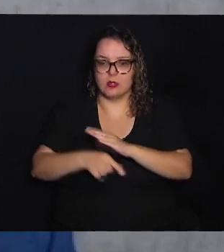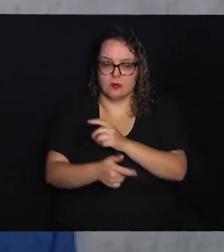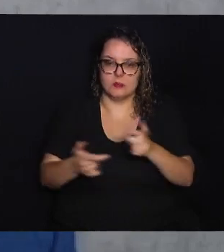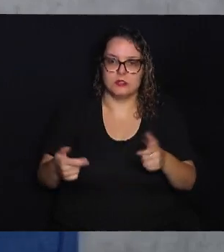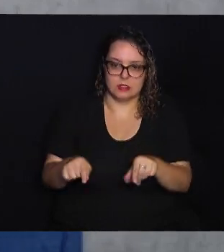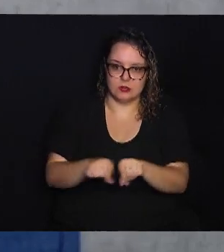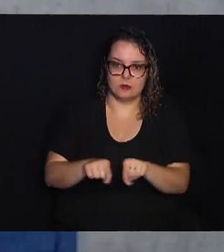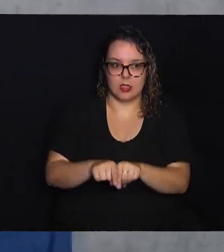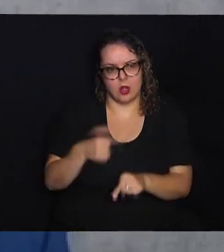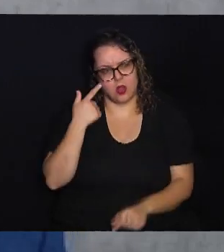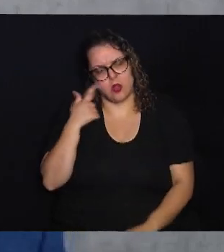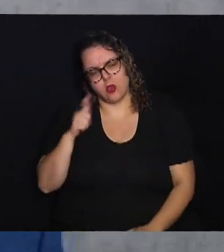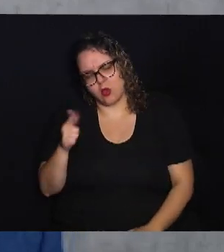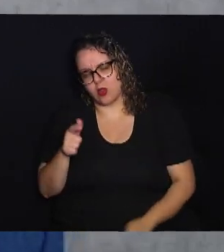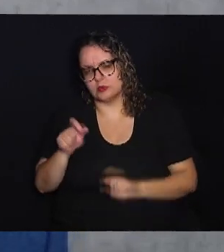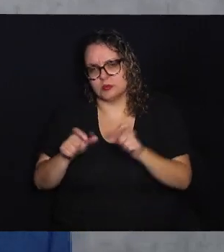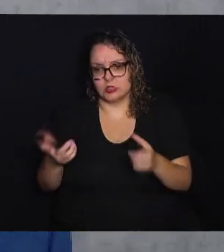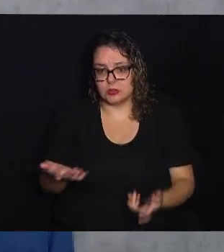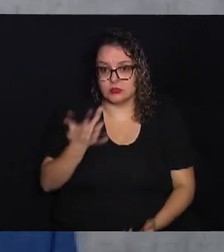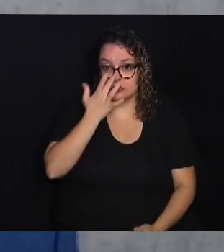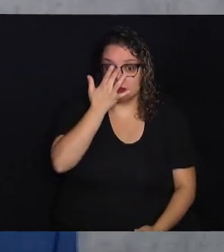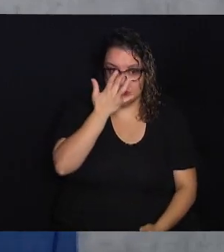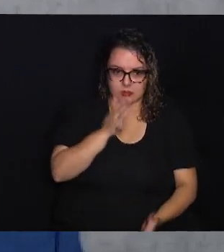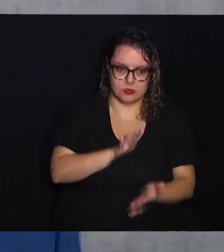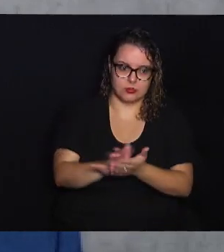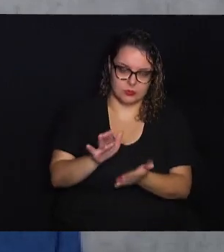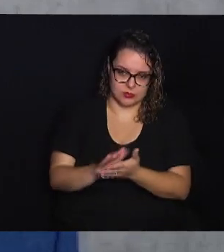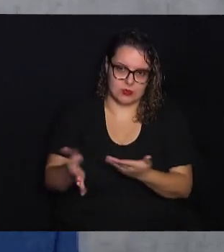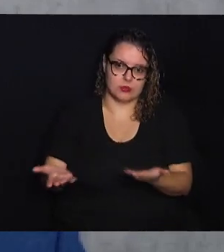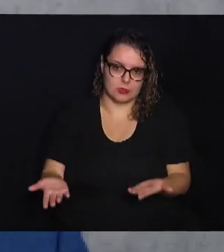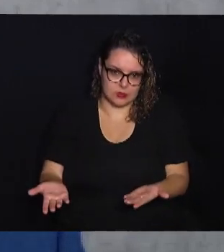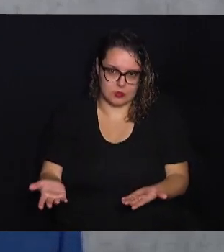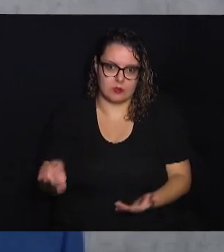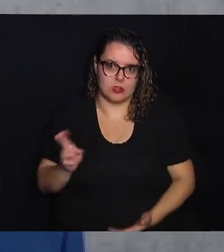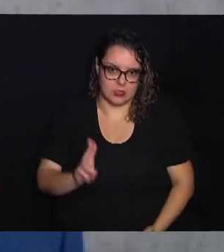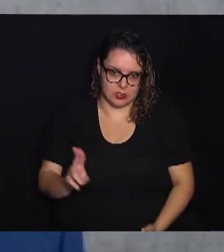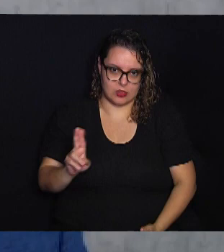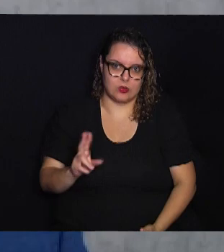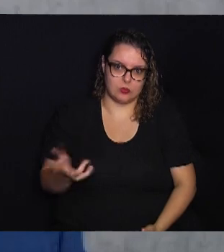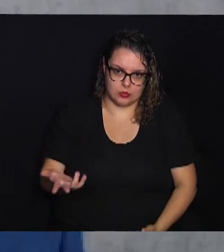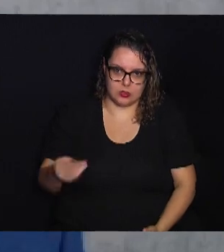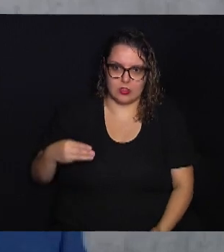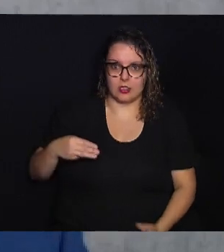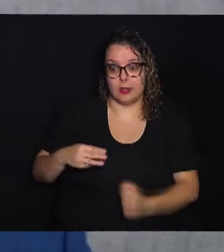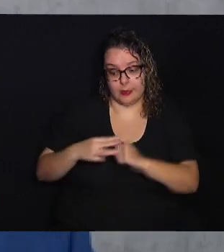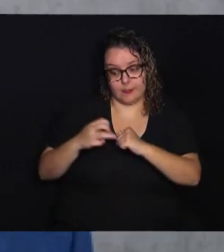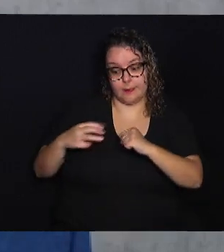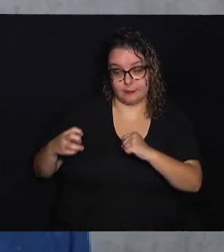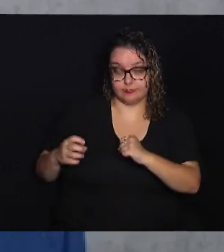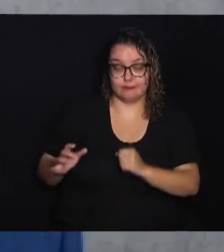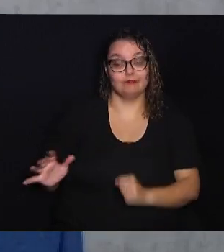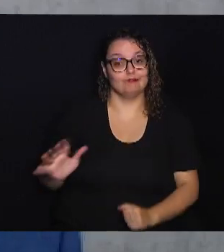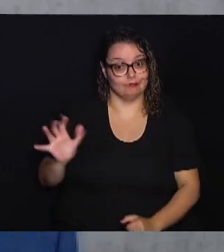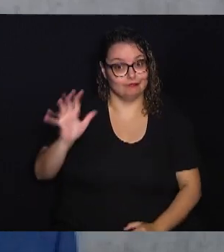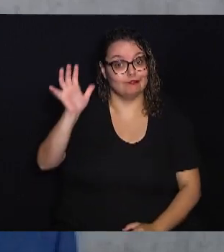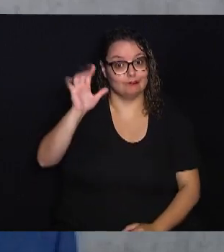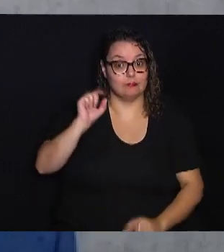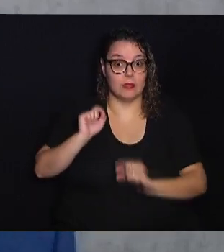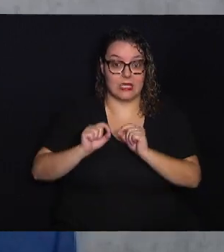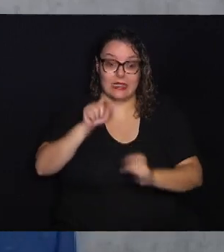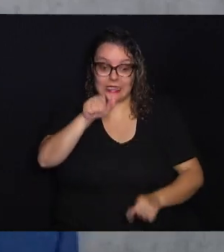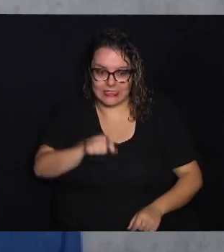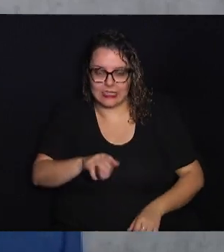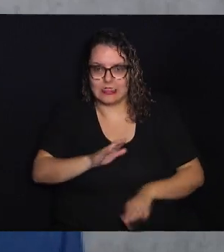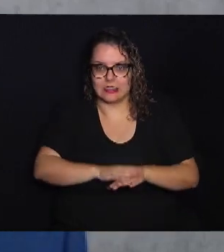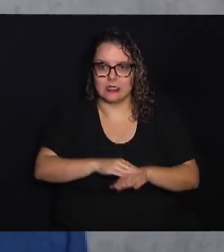frente também que tem avançado bastante. Claro, gente, que a questão dos custos para quem utiliza a mineração, ele ainda